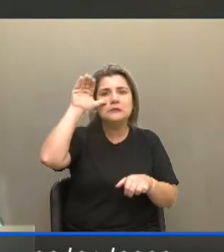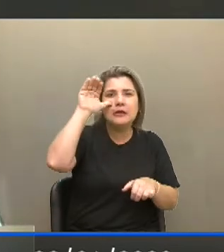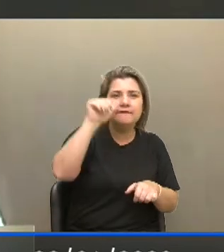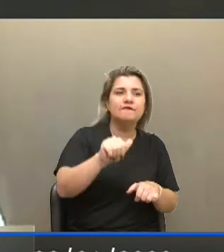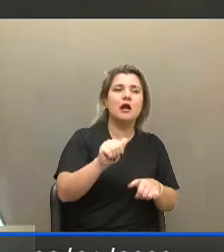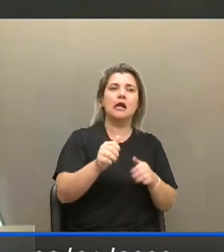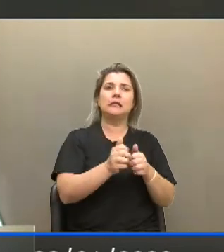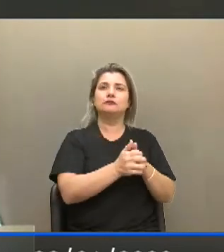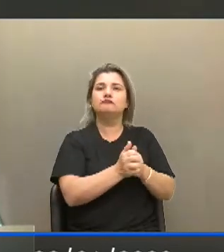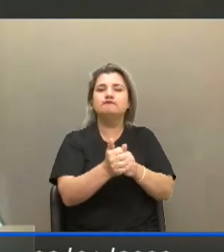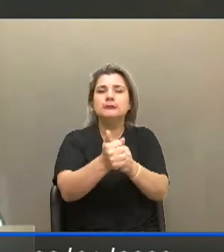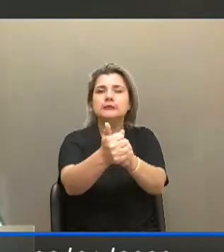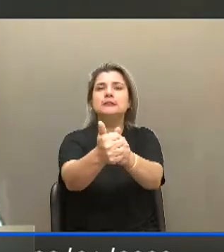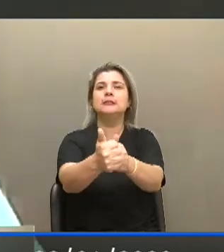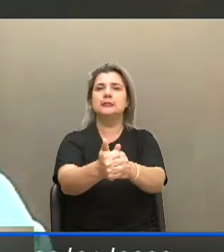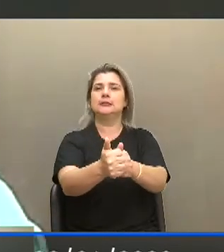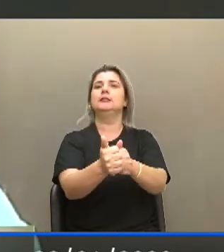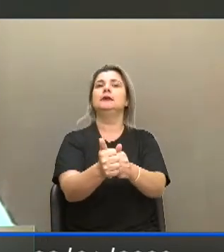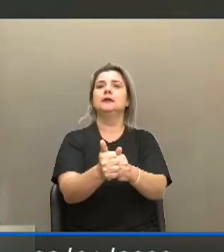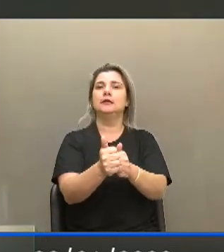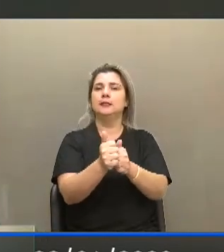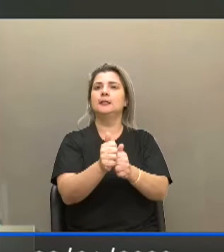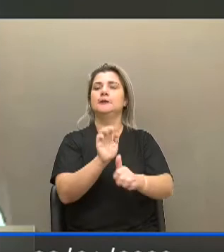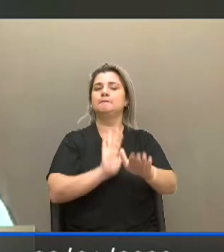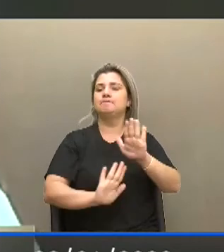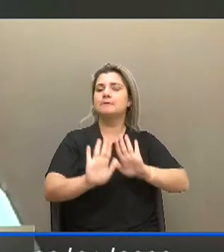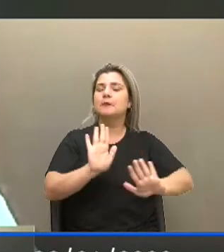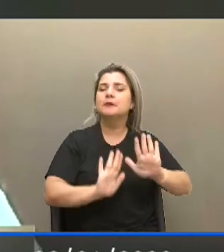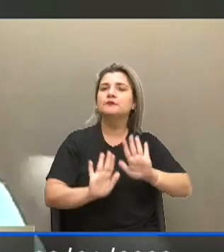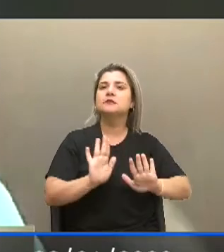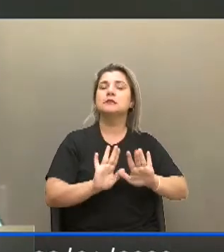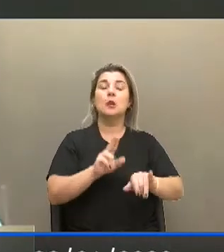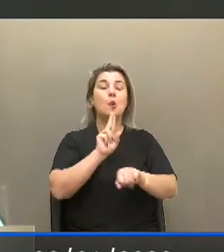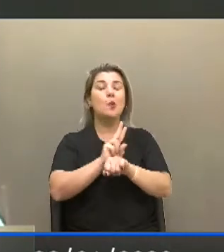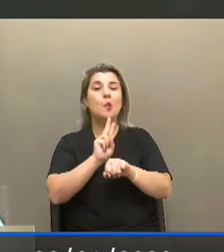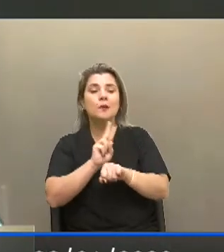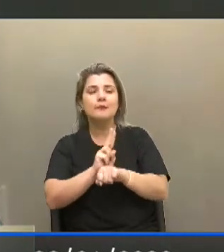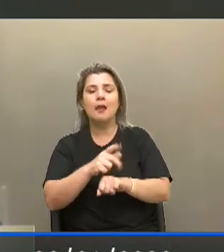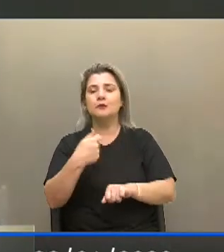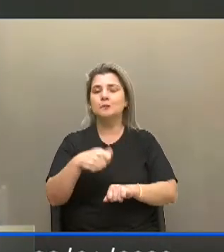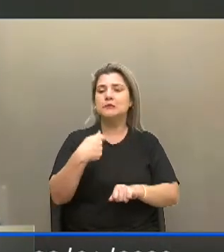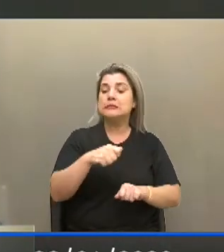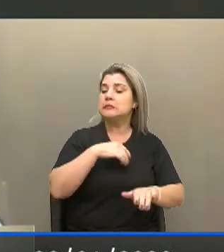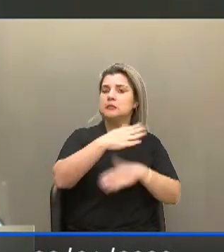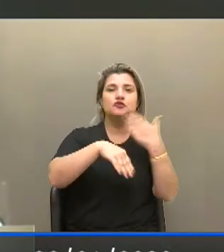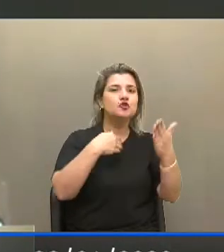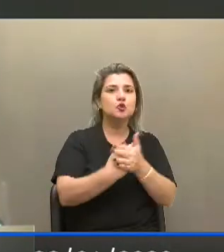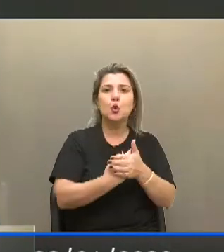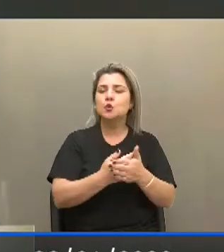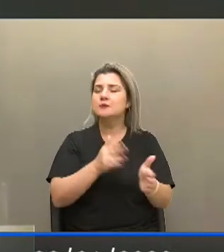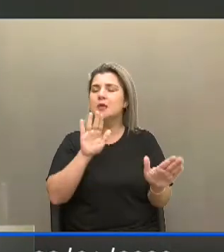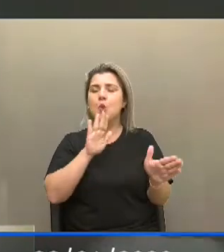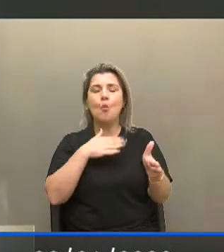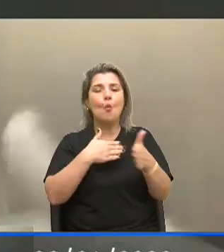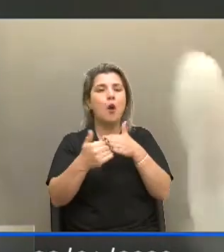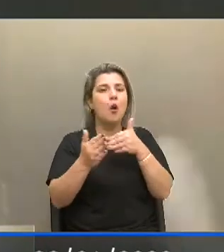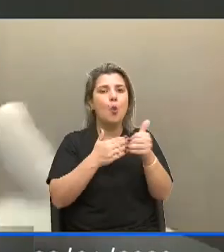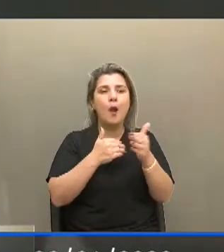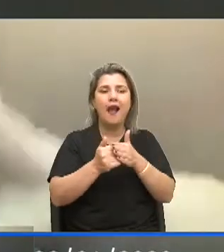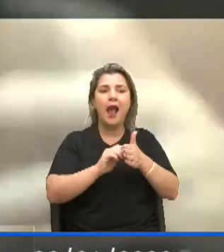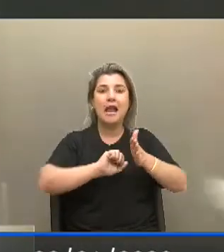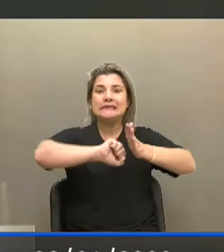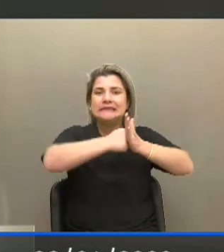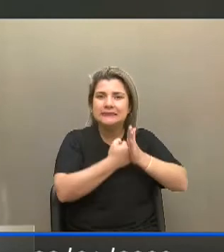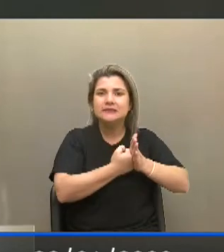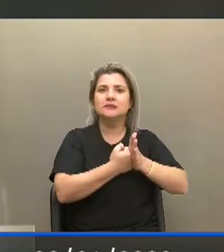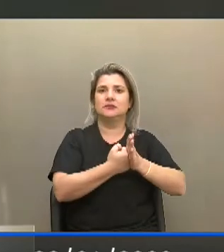aqui, essa responsabilidade, porque o cuidado tem que ser recíproco, né? E qualquer paralisação de atividade, ela vai impactar em